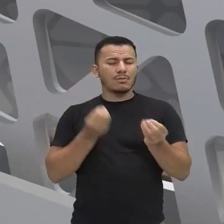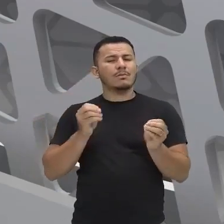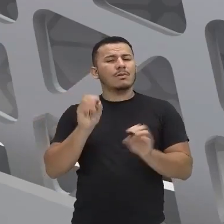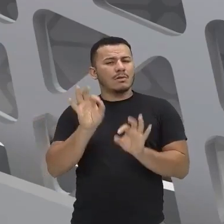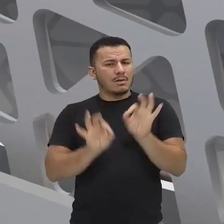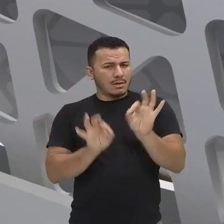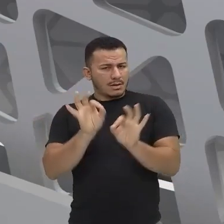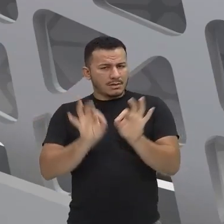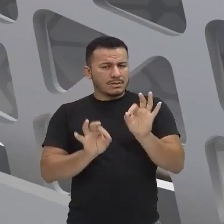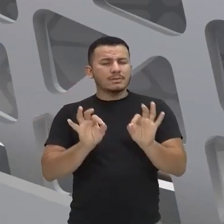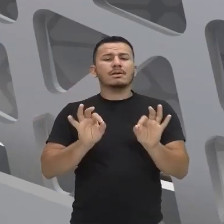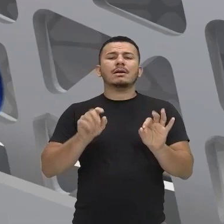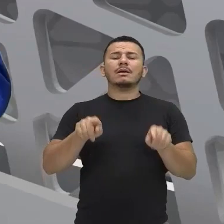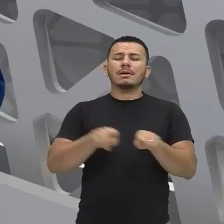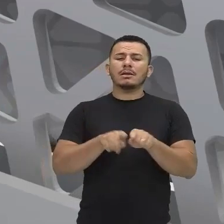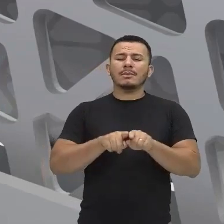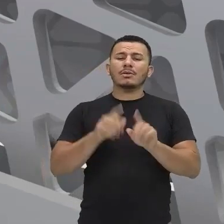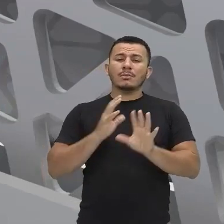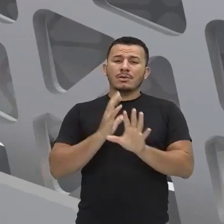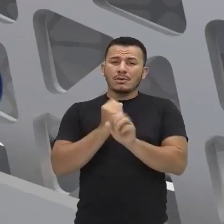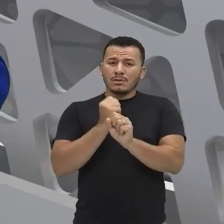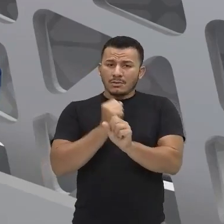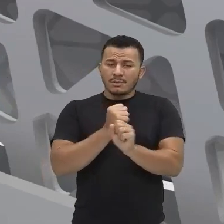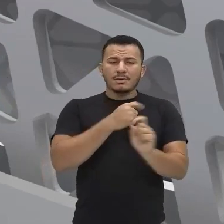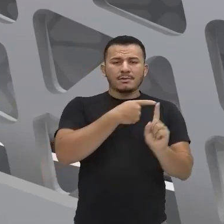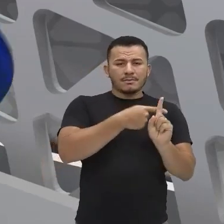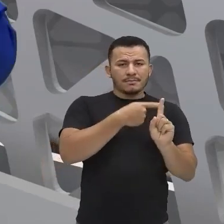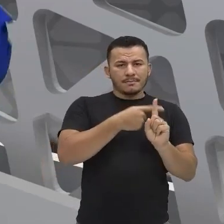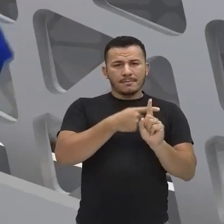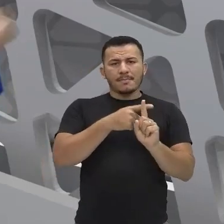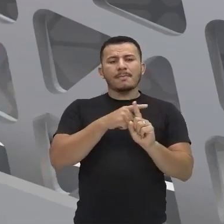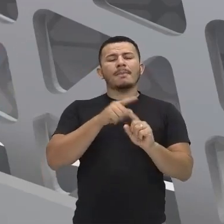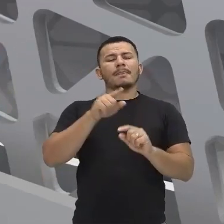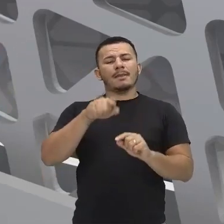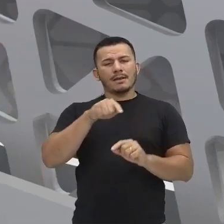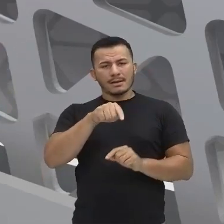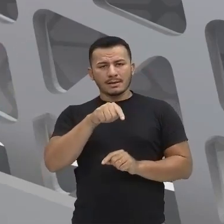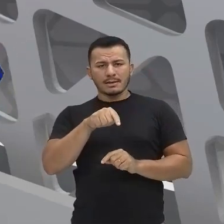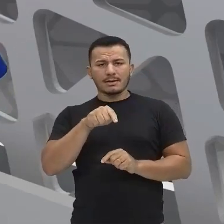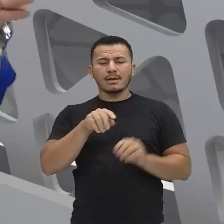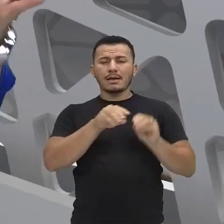tratar a operação de adição envolvendo